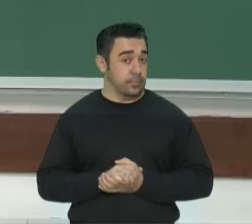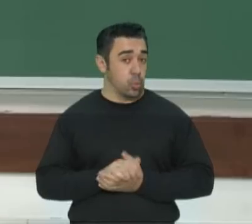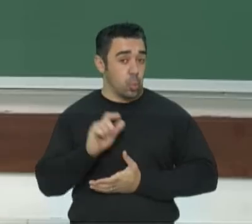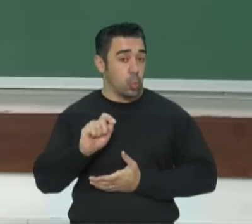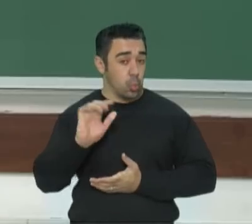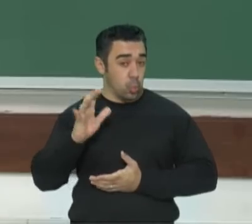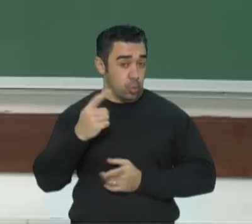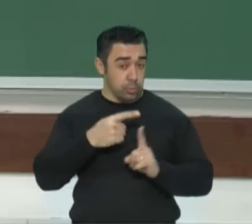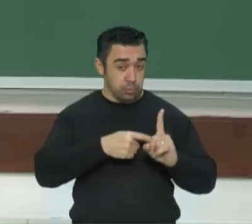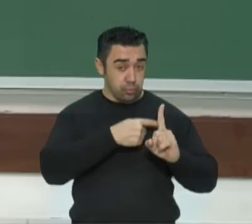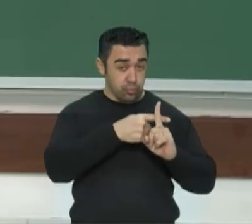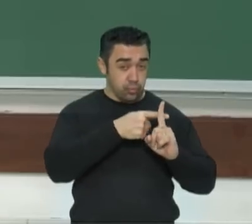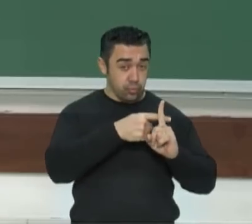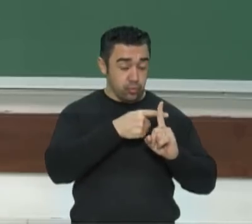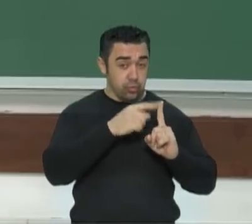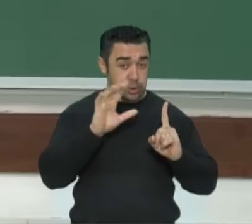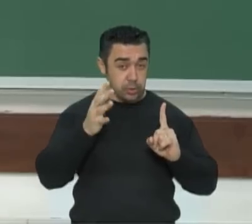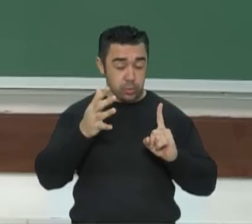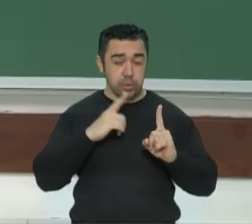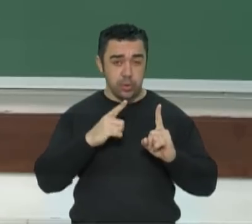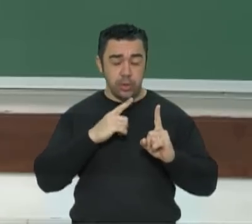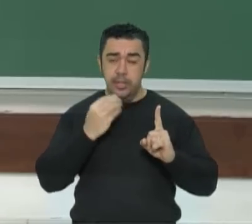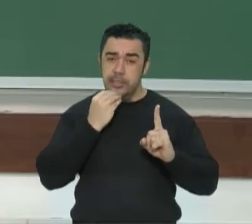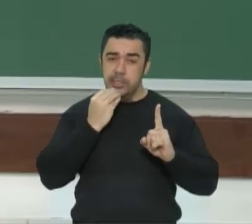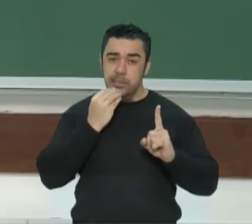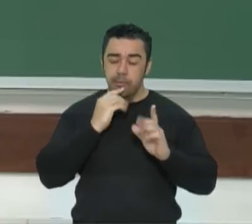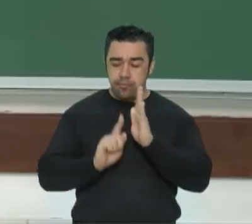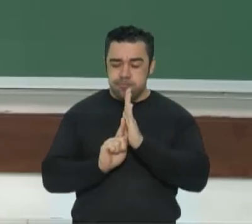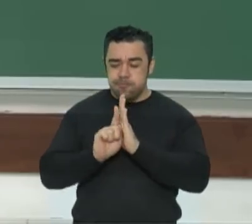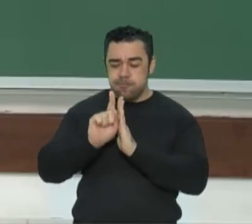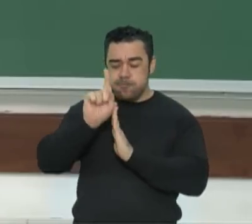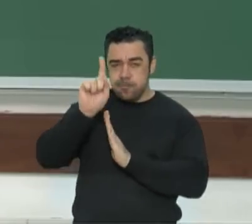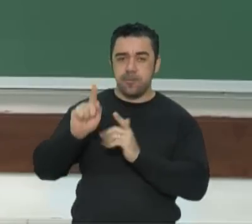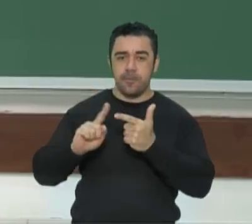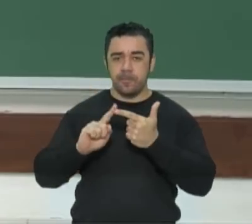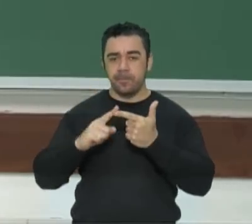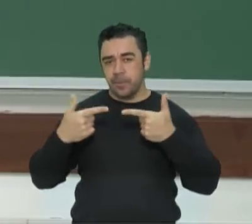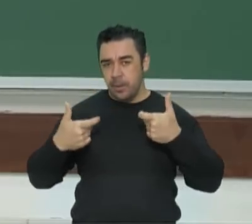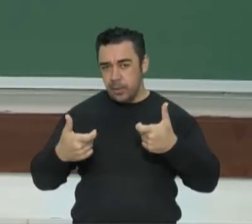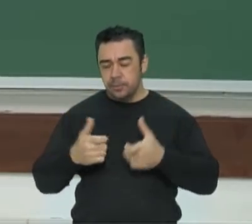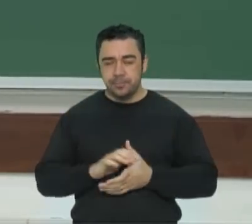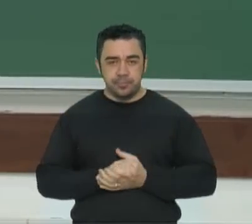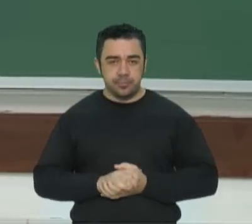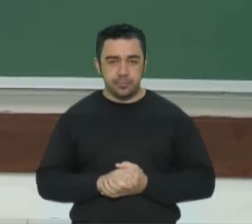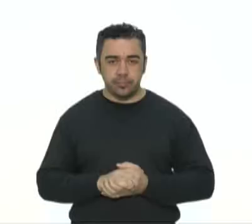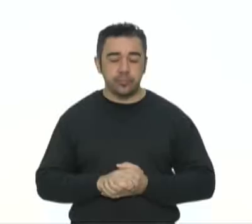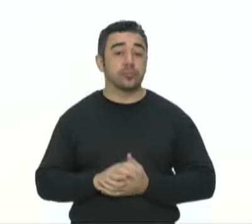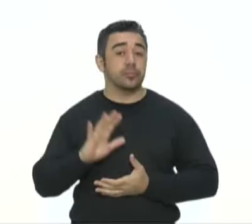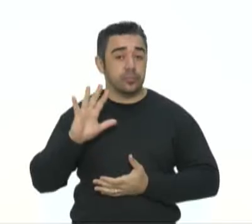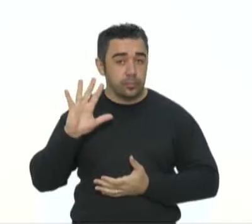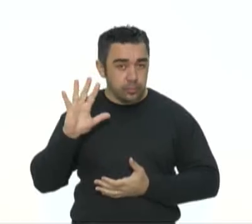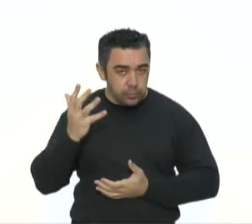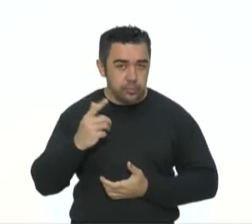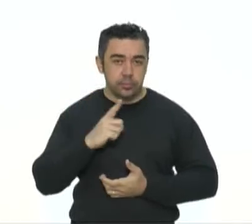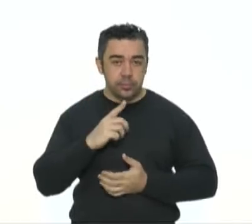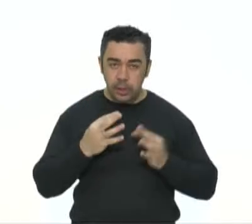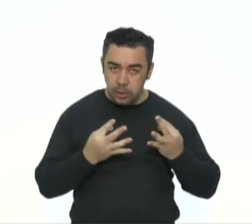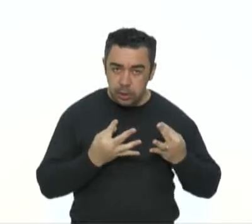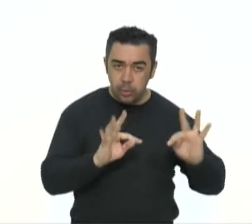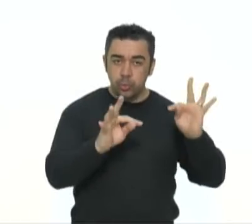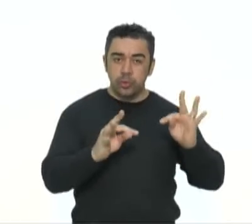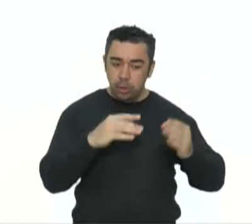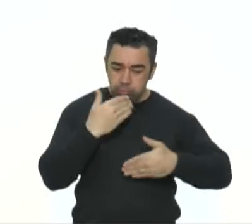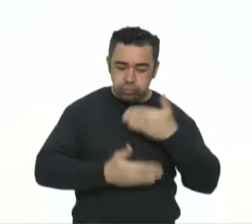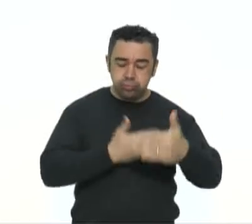Pontos positivos dessa corrida espacial, dessa corrida armamentista. Vamos lá? Desenvolvimento de